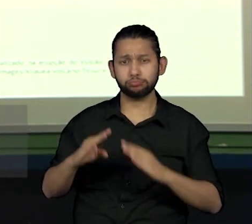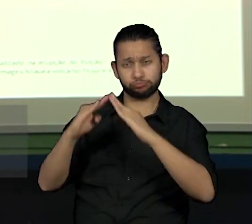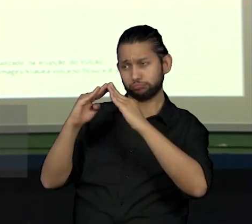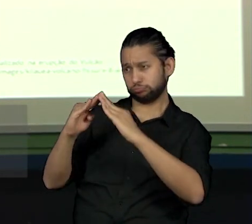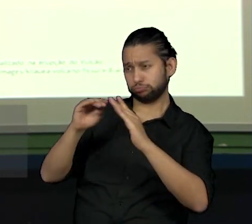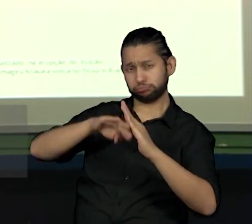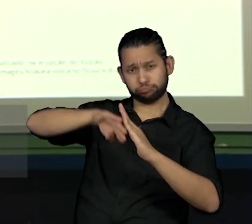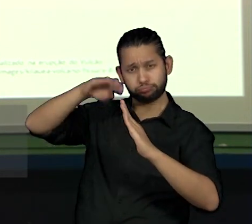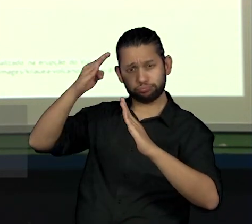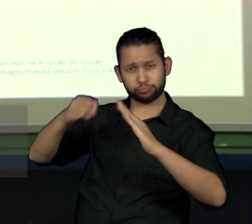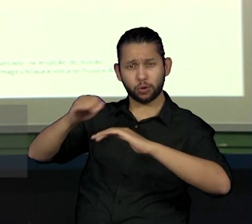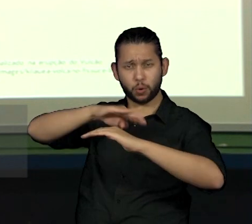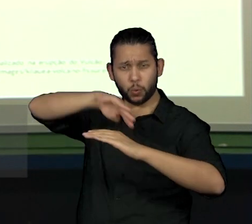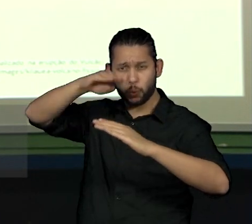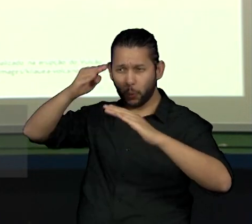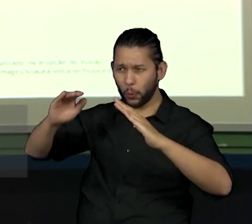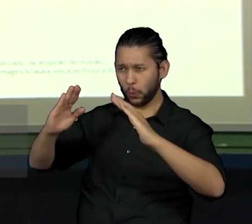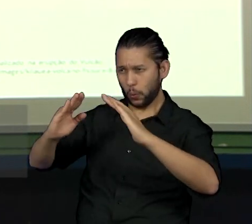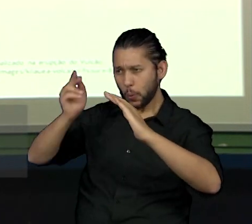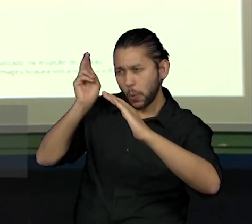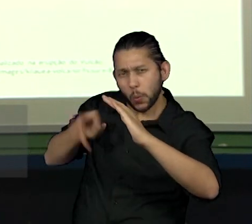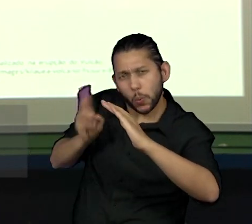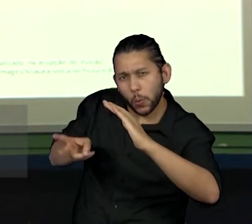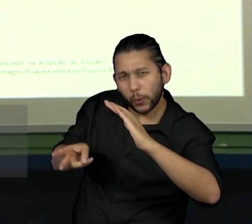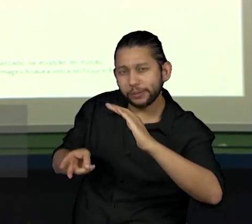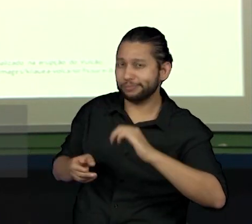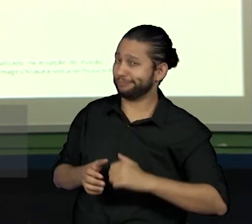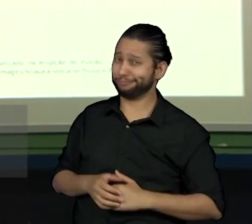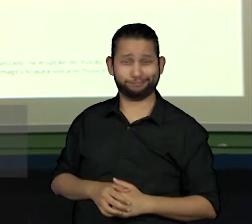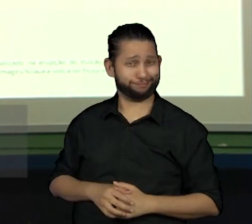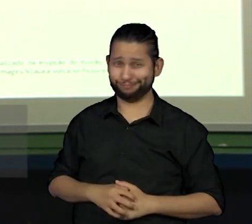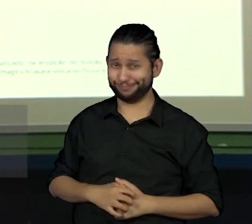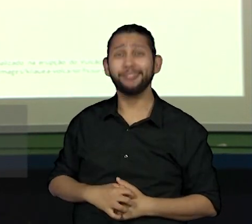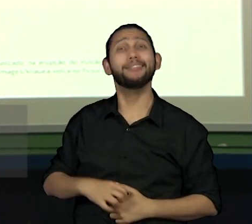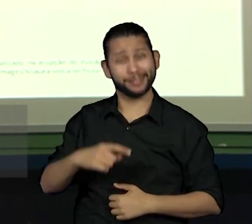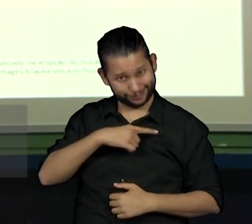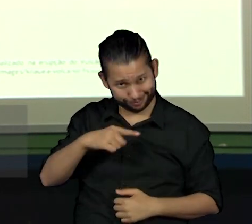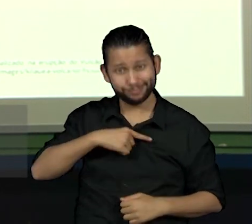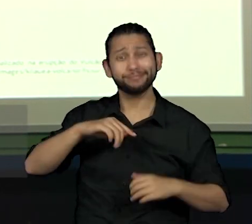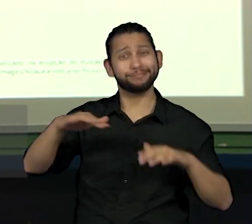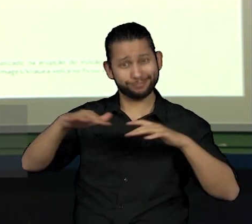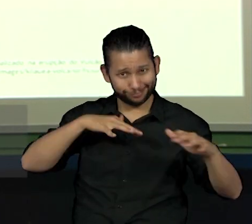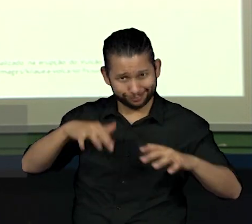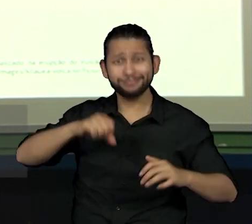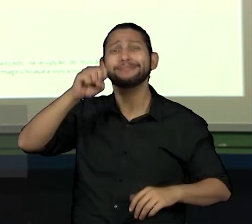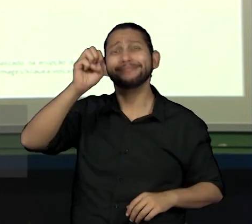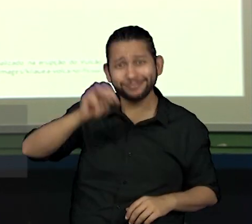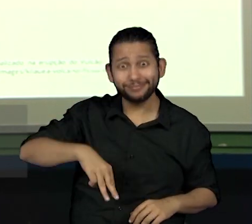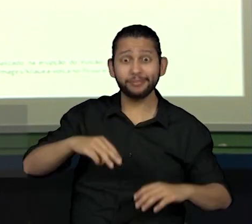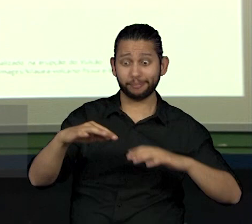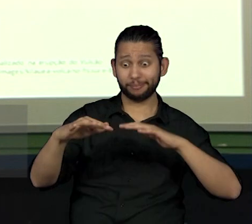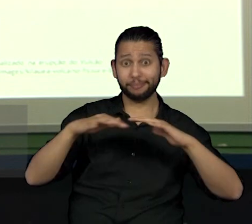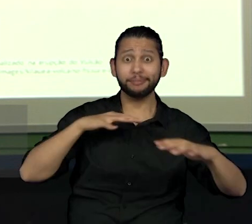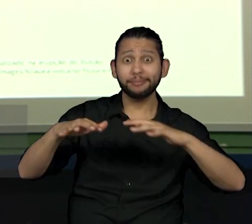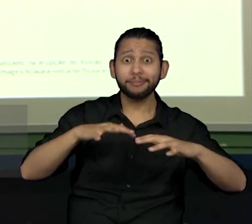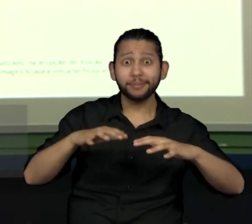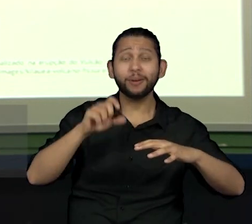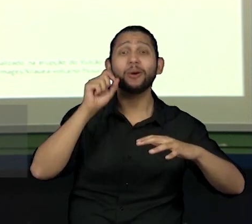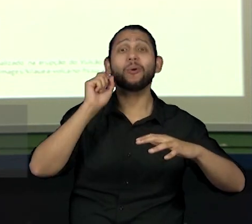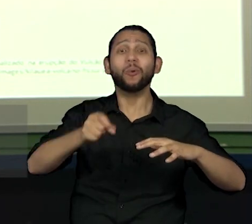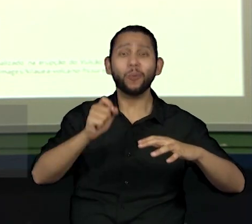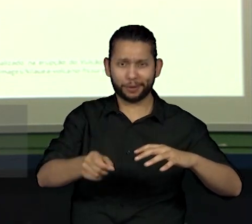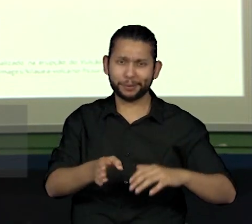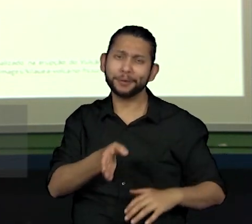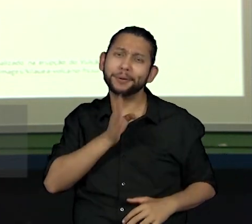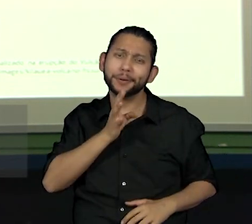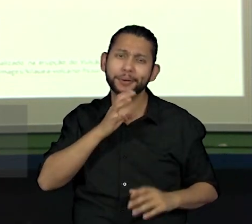mesmo. Então, ela não se movimenta. Aí que você se engana, ela se movimenta sim, através das placas